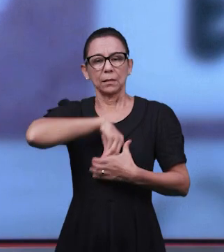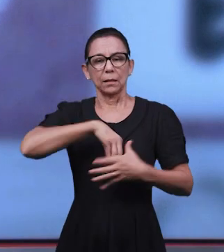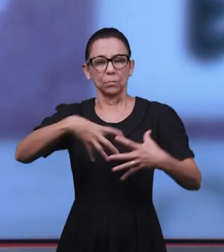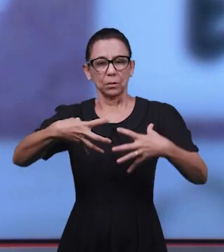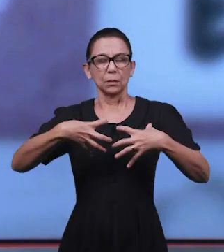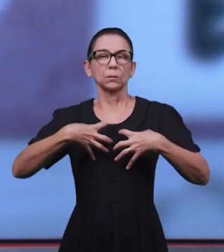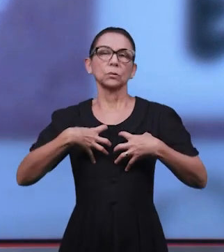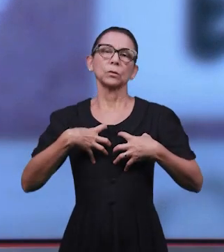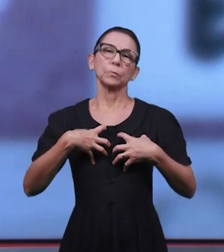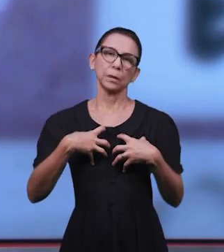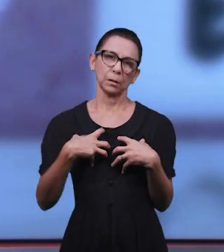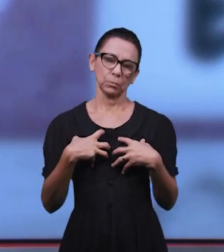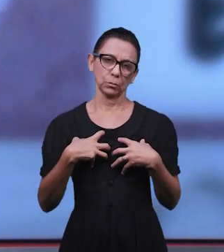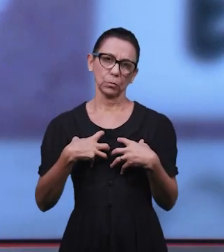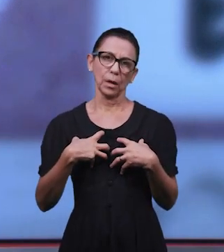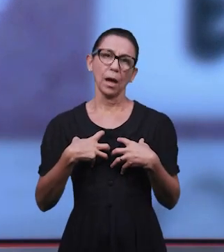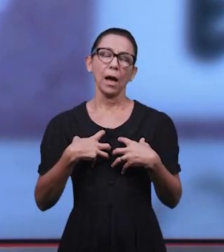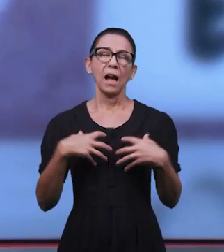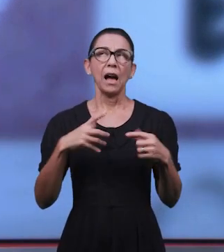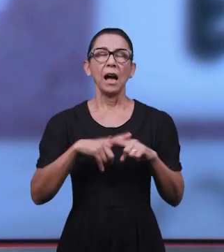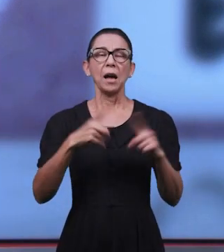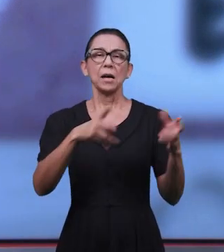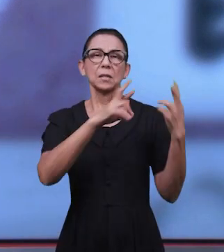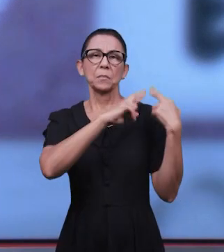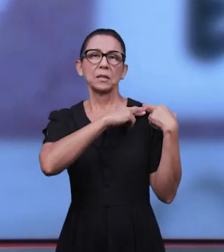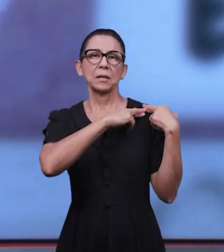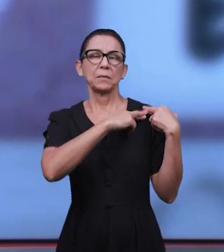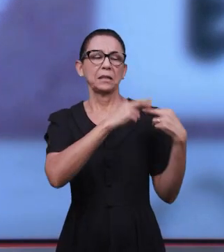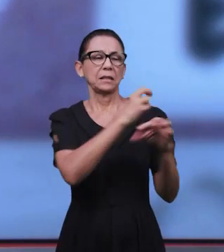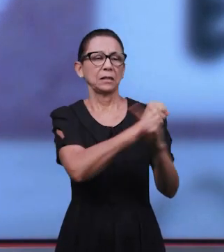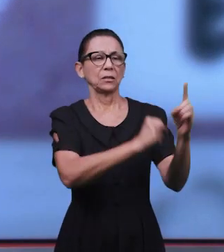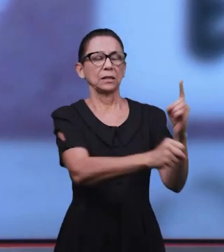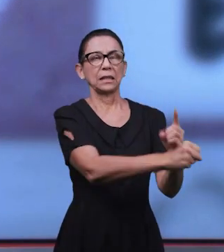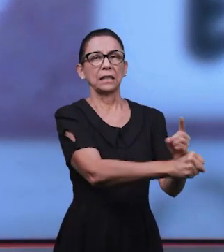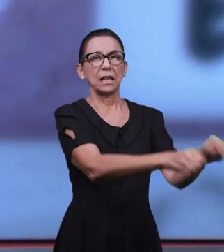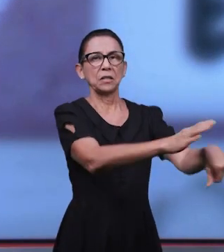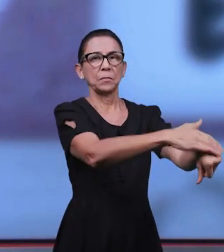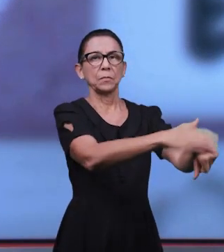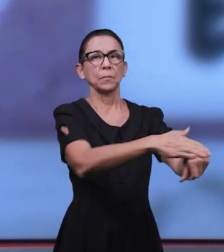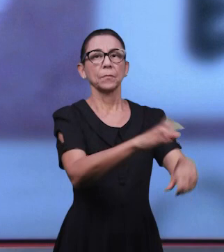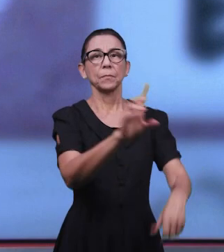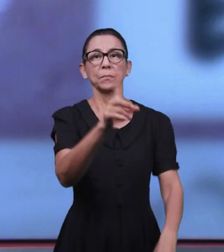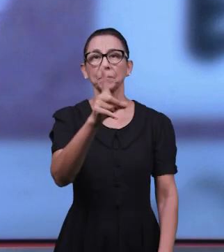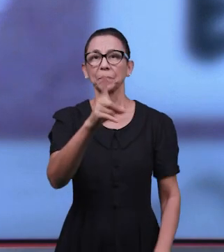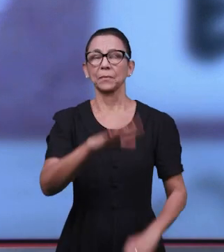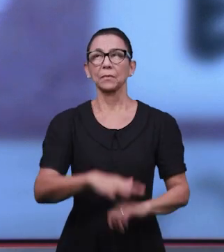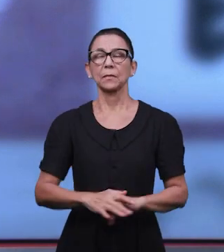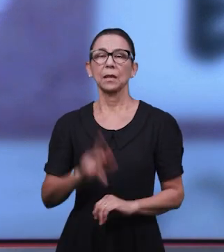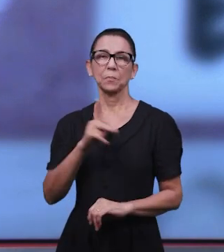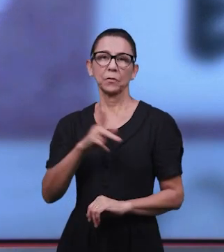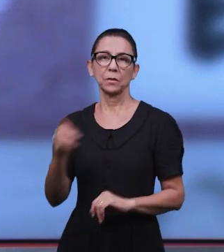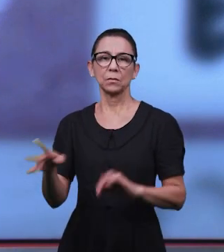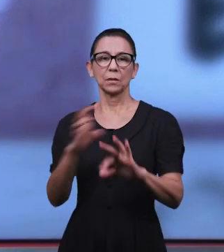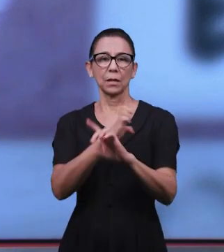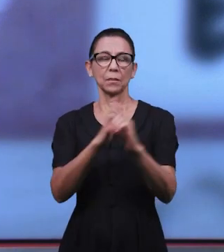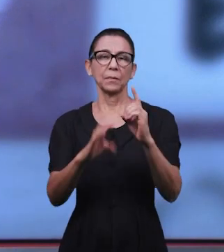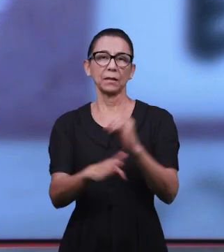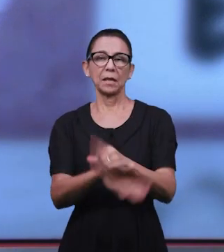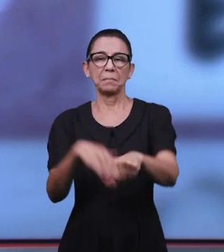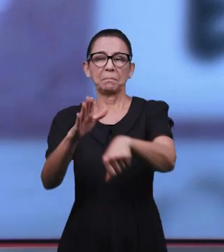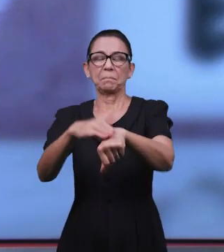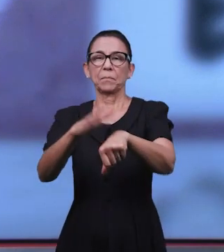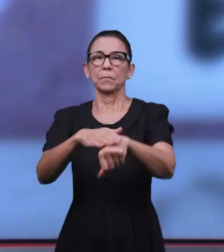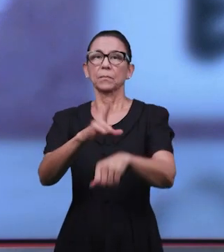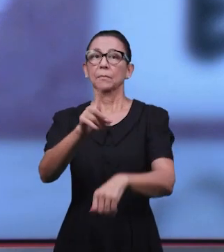esse ensino à sociedade, às escolas, às professoras da Escola Bíblica Dominical, pois o Senhor nos deu